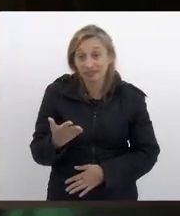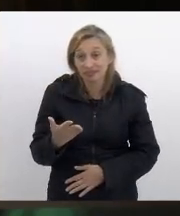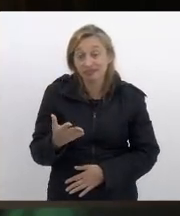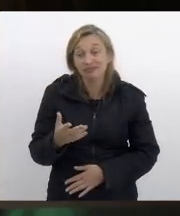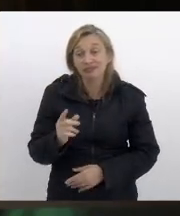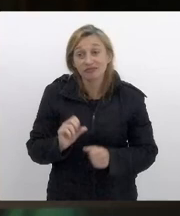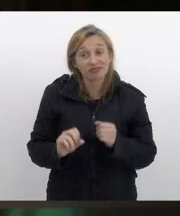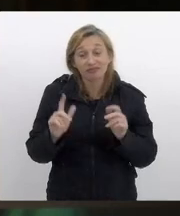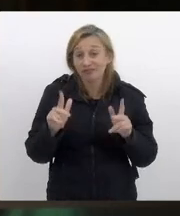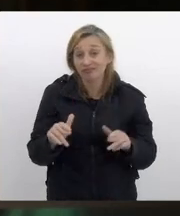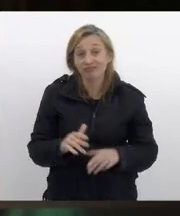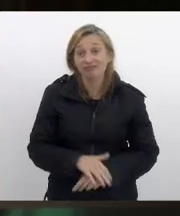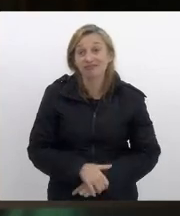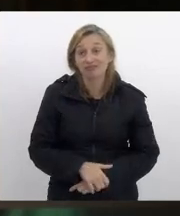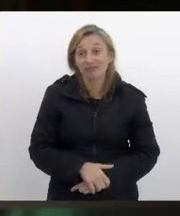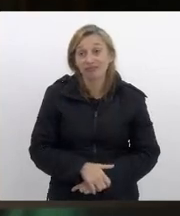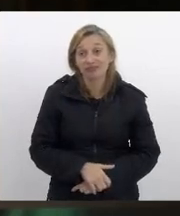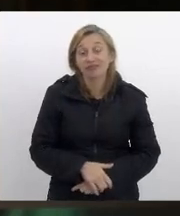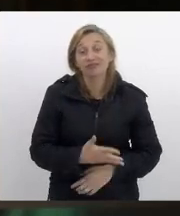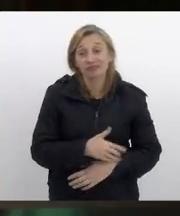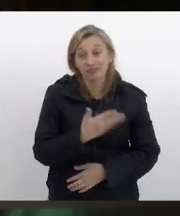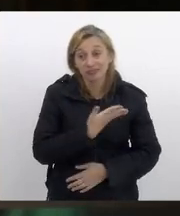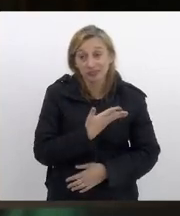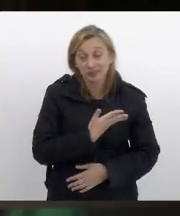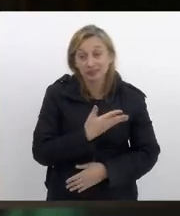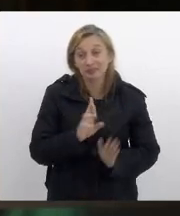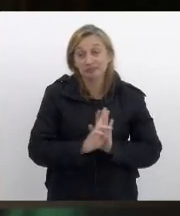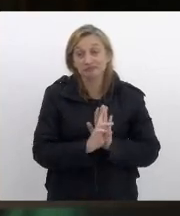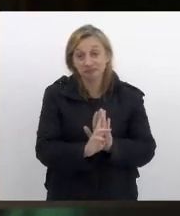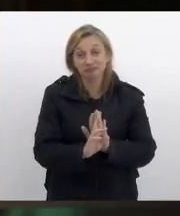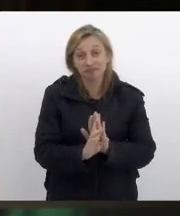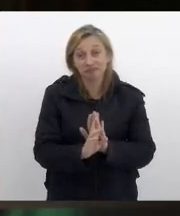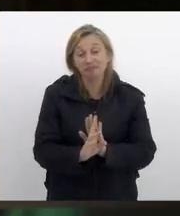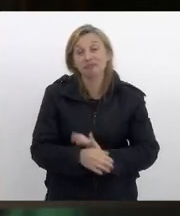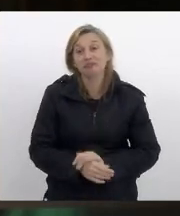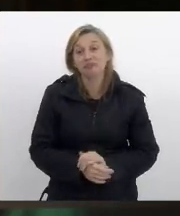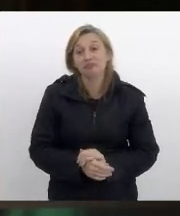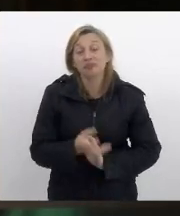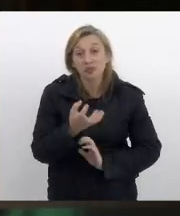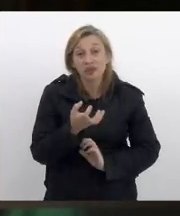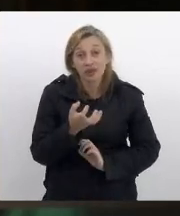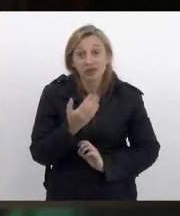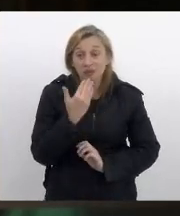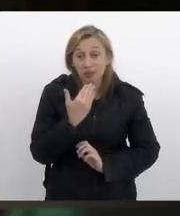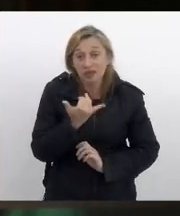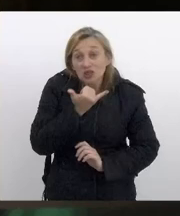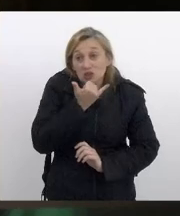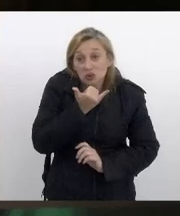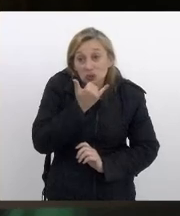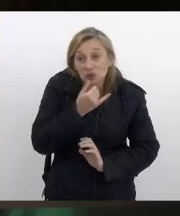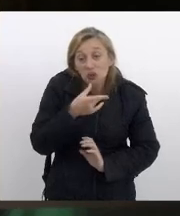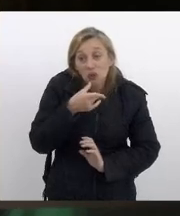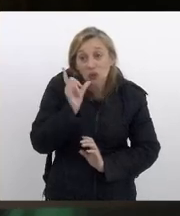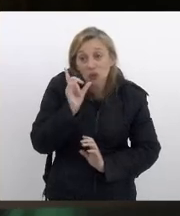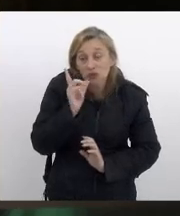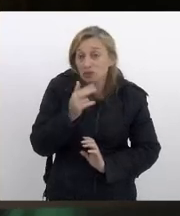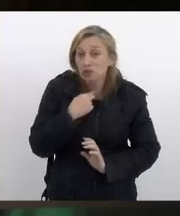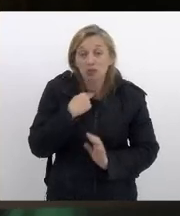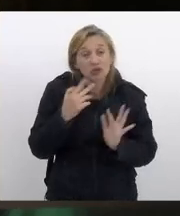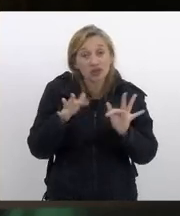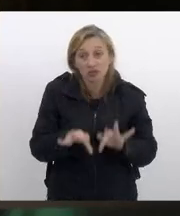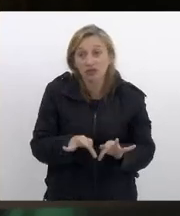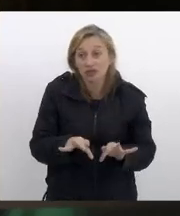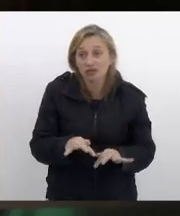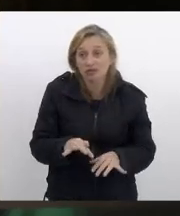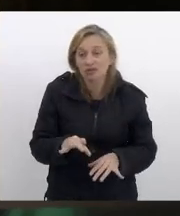o faço, para com os colegas agora aqui representando. E eu quero até pedir desculpa que ontem eu não fiquei até o final,